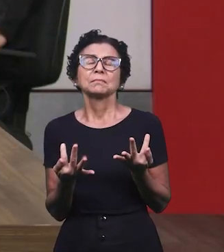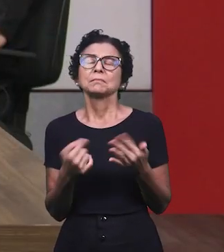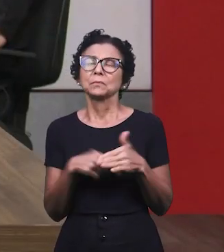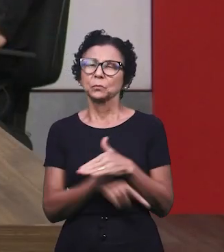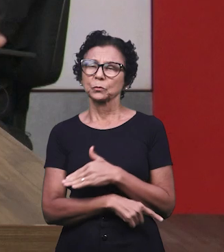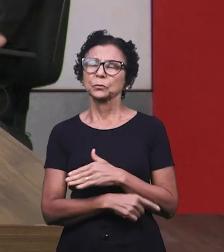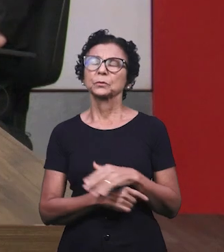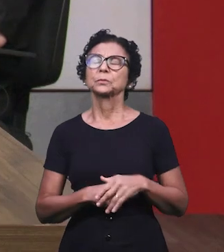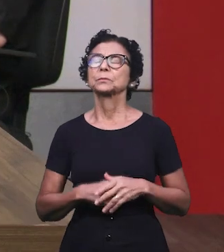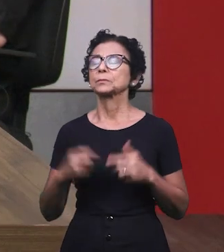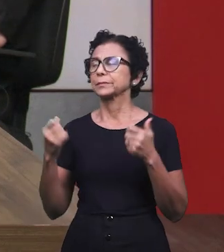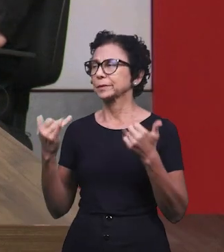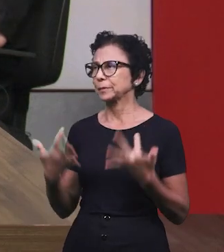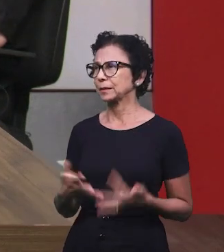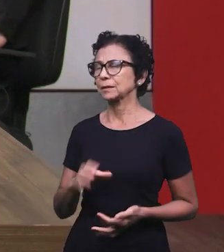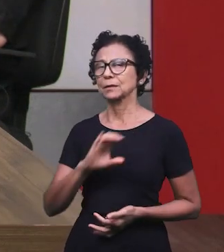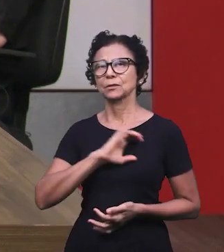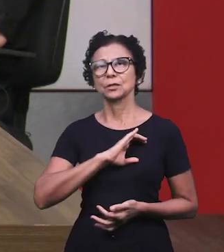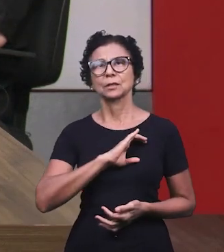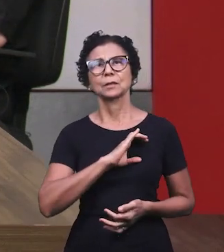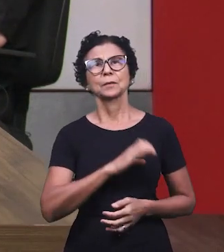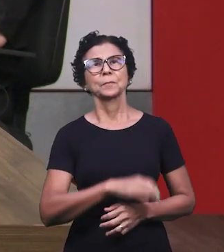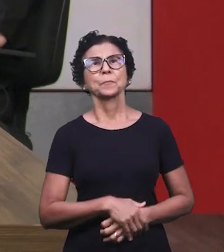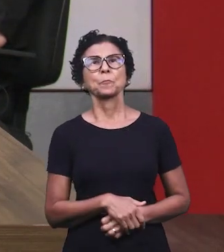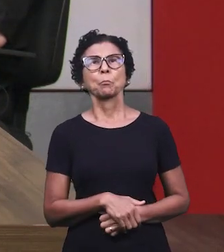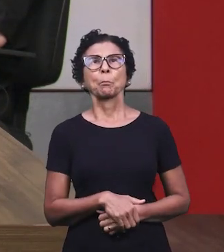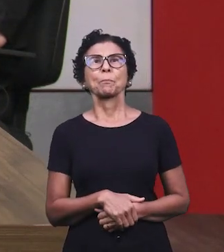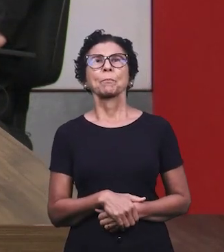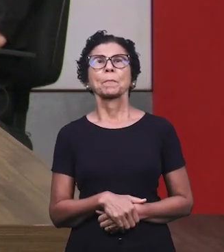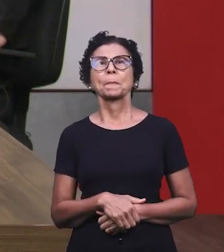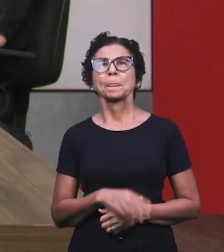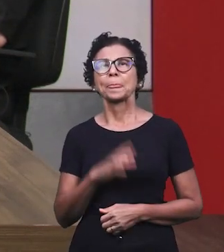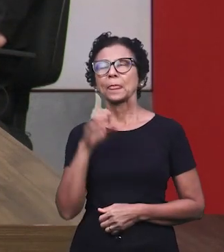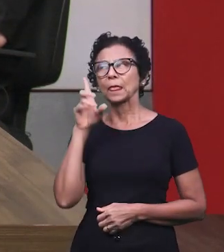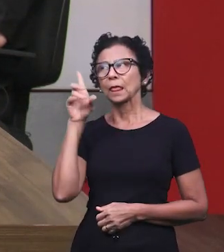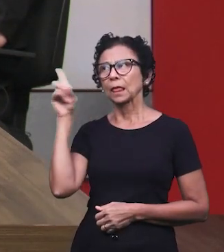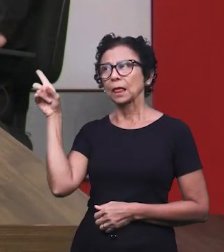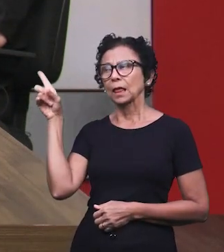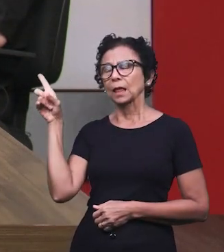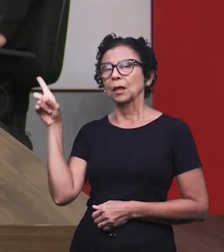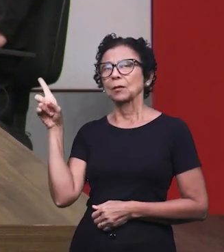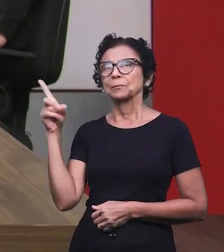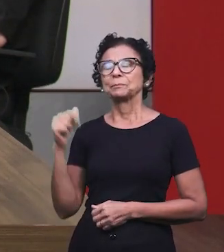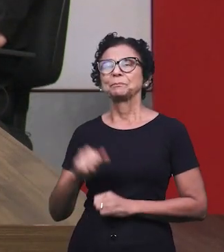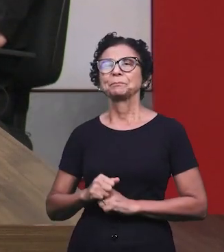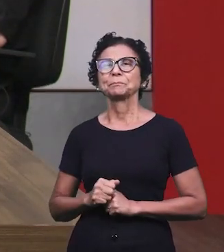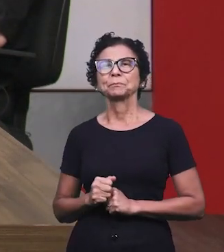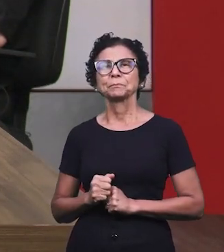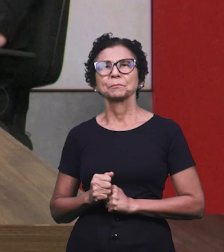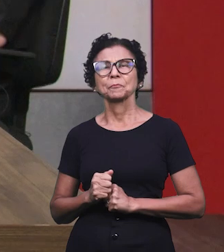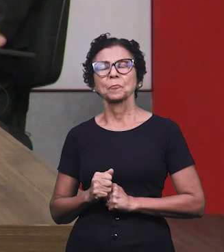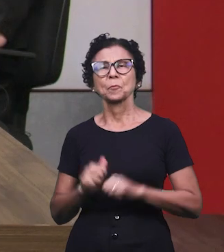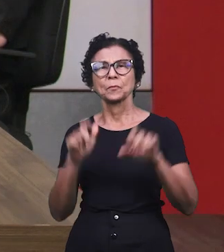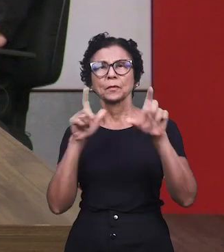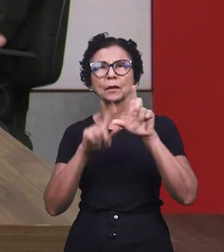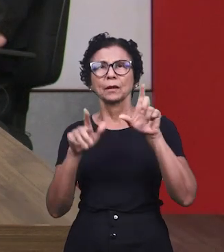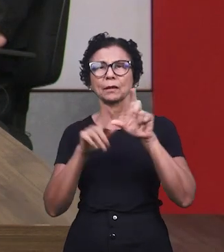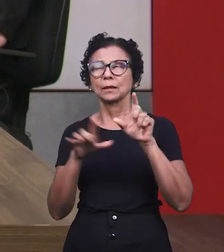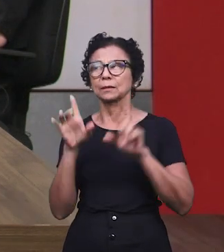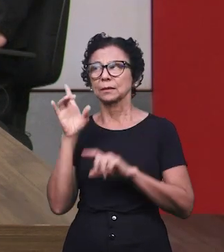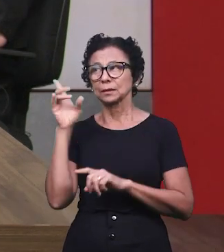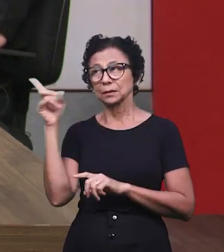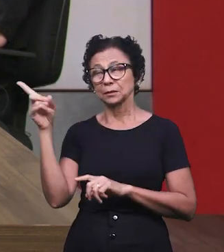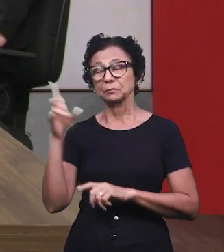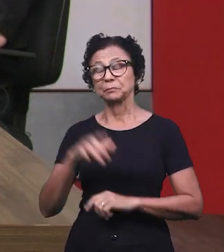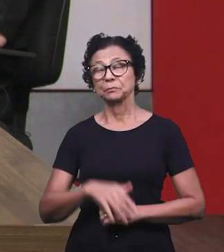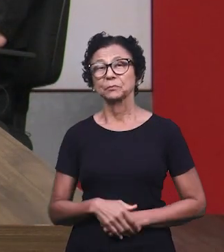esse Nasceu um Novo Dia. Os irmãos reparem, olha só, Priscila, que um novo dia, aonde que eu